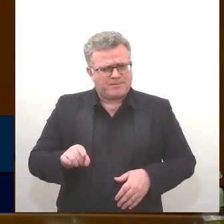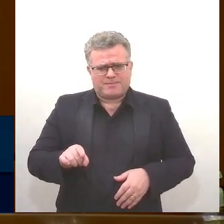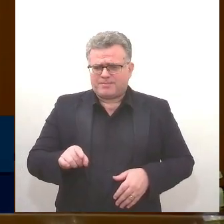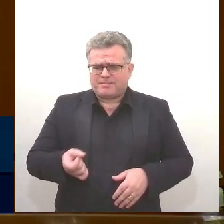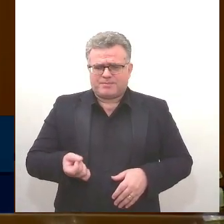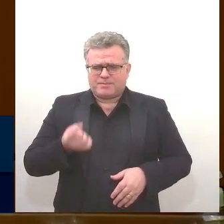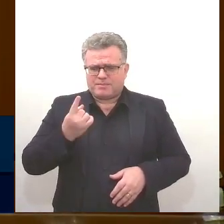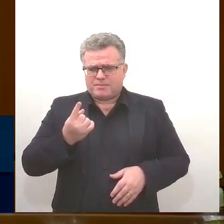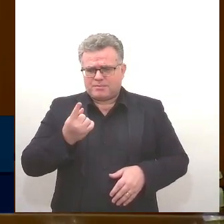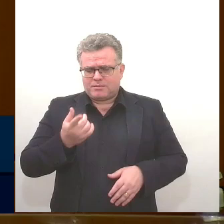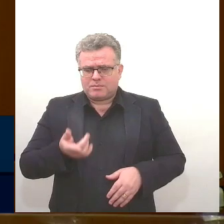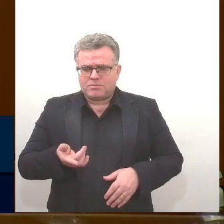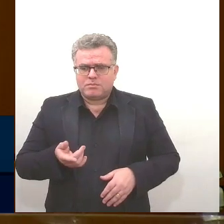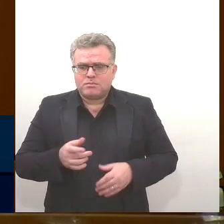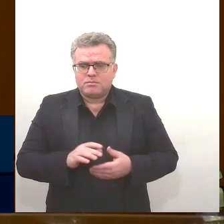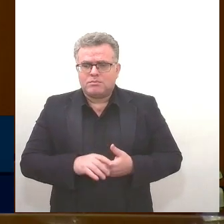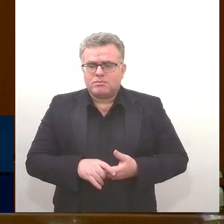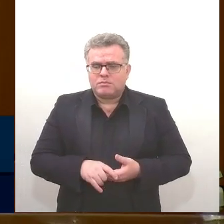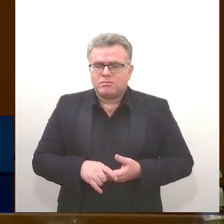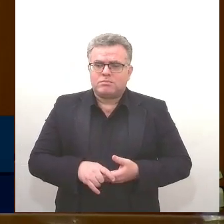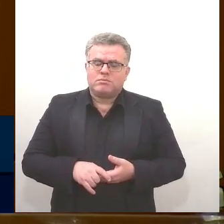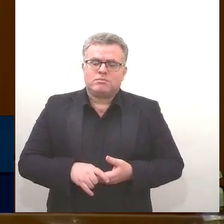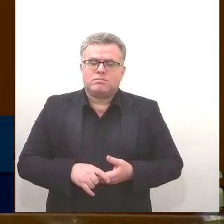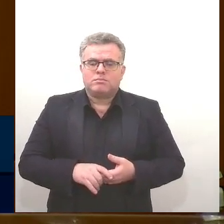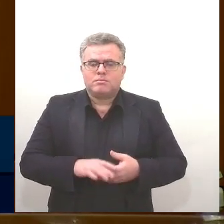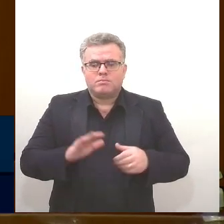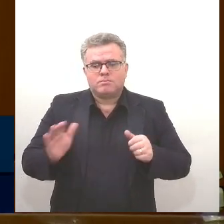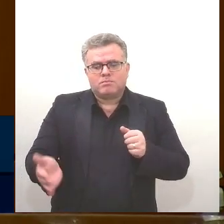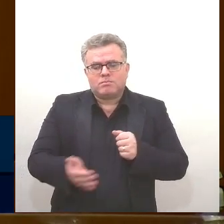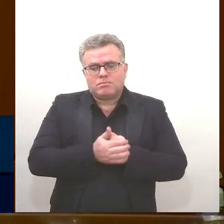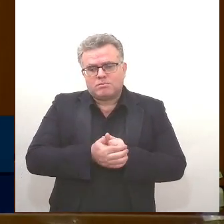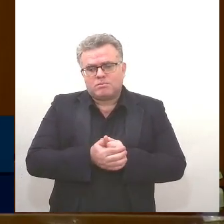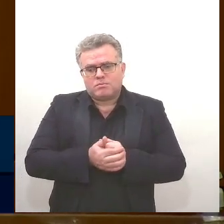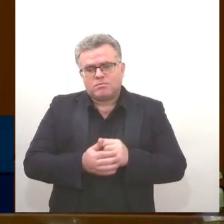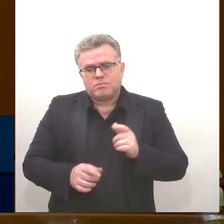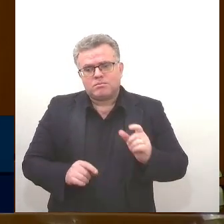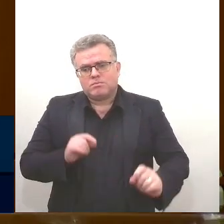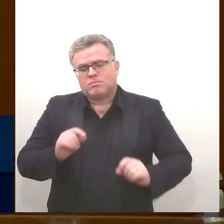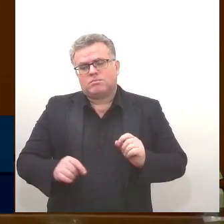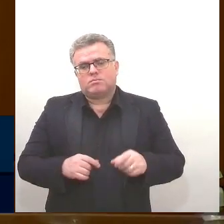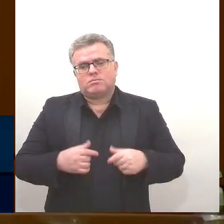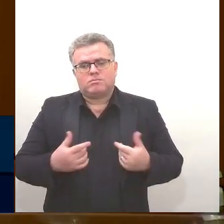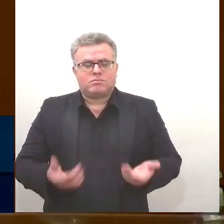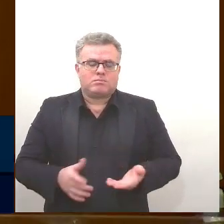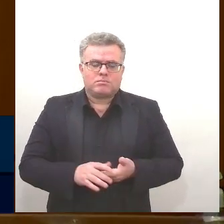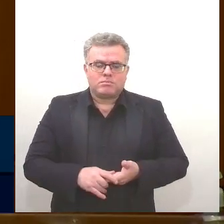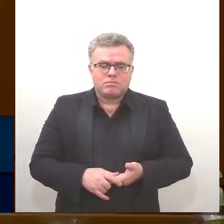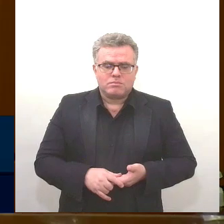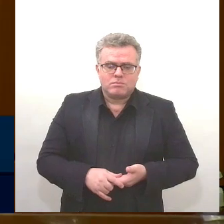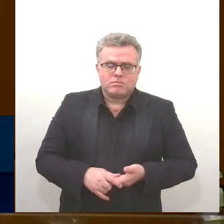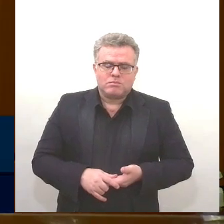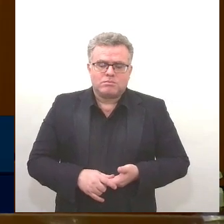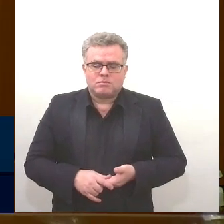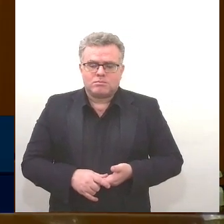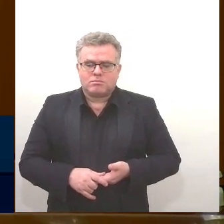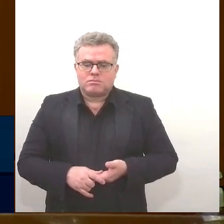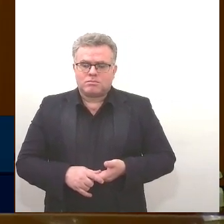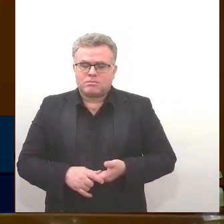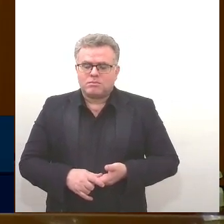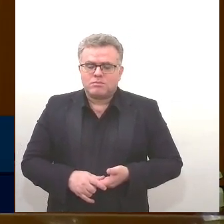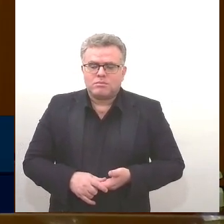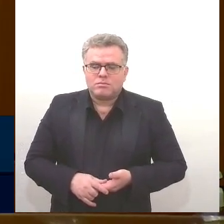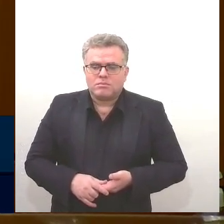tem se escondido atrás destes poderosos desses coronéis da política m